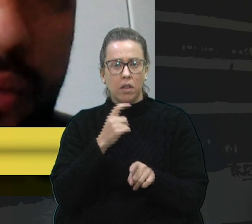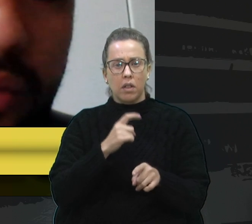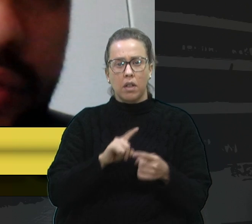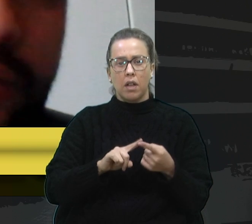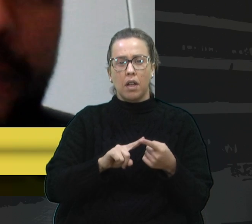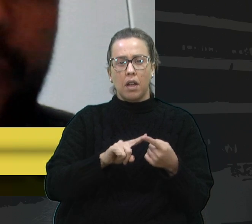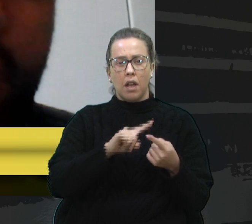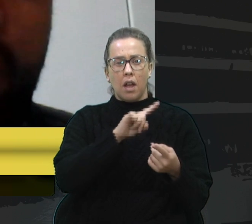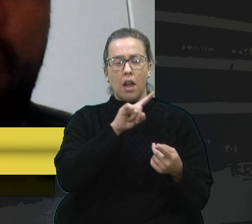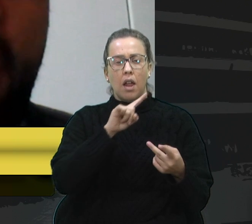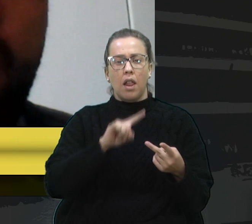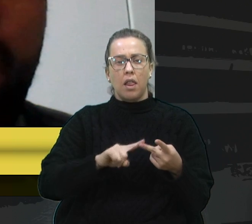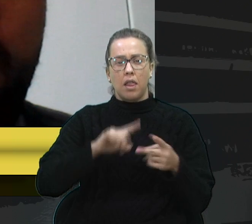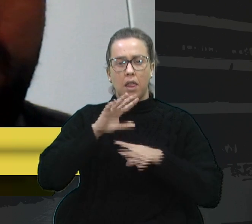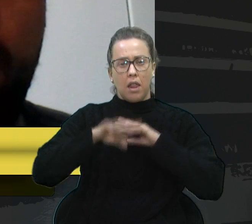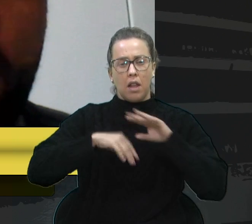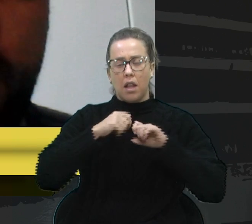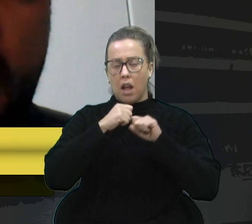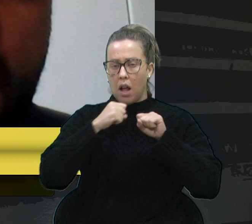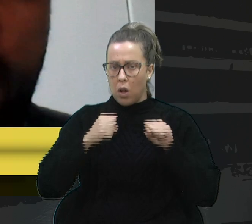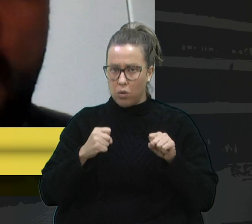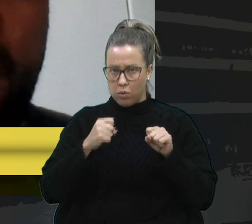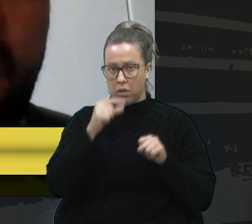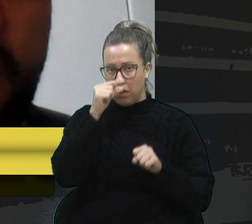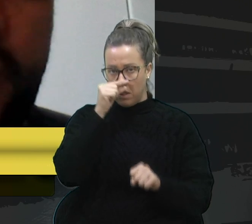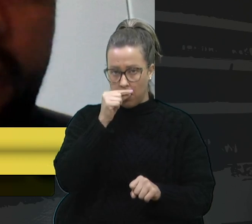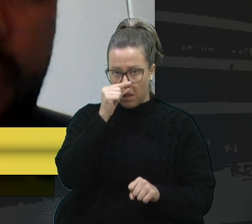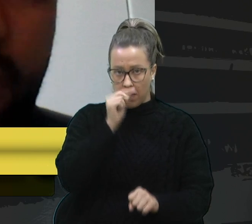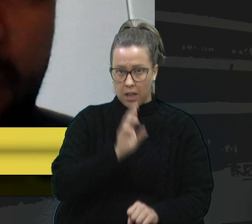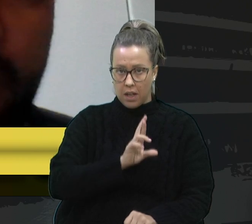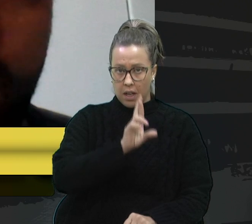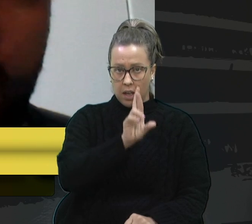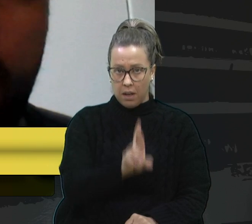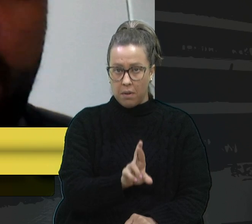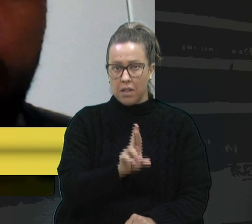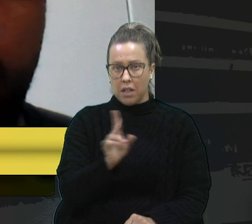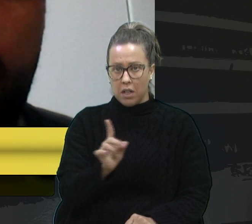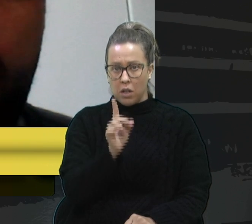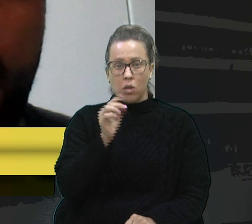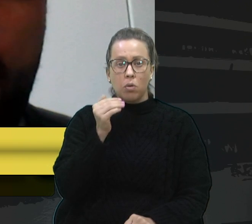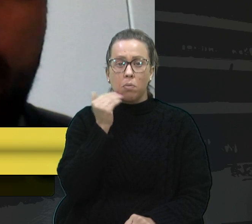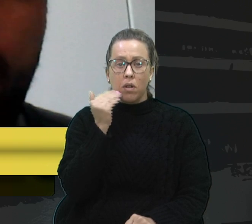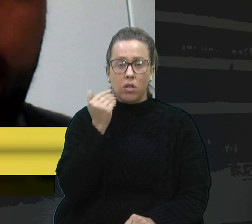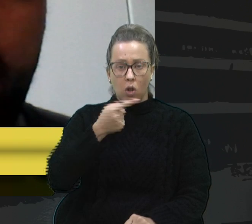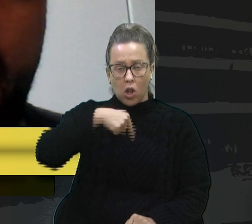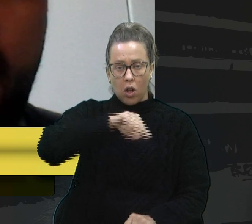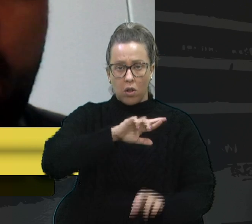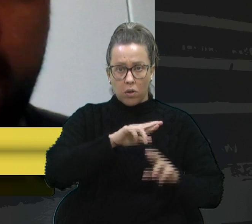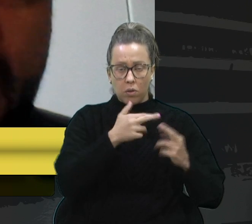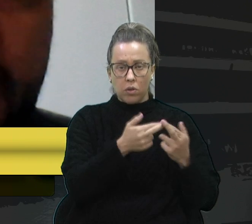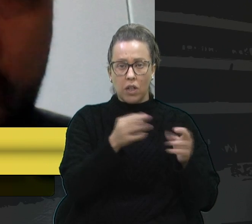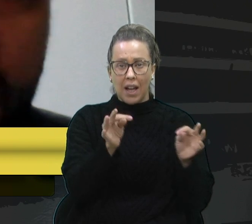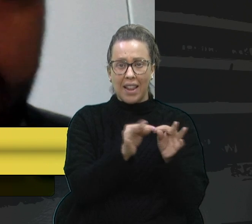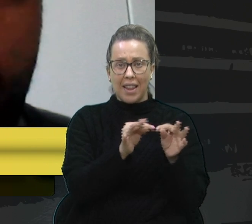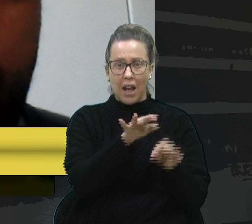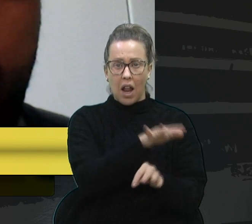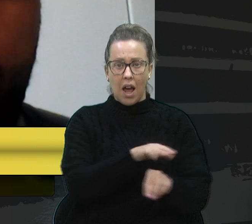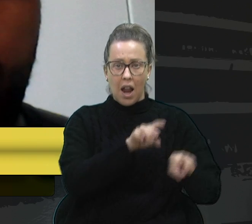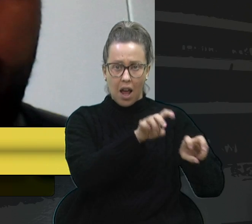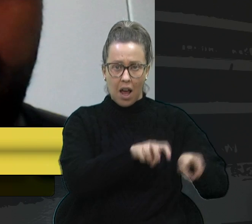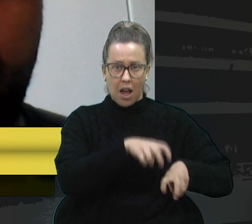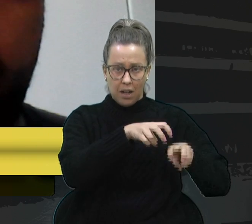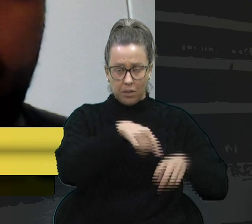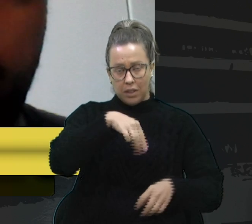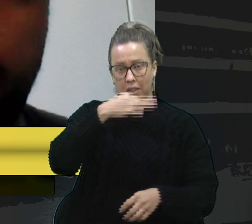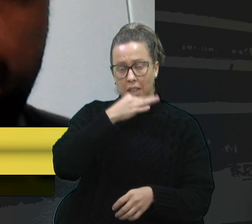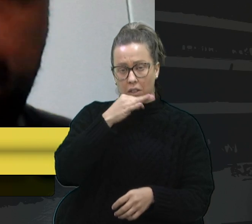Daneluz, o vereador Fantinel e a representante da vereadora Marisol, tivemos uma reunião com os técnicos agrícolas do município de